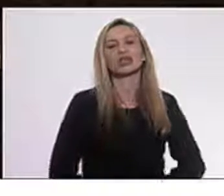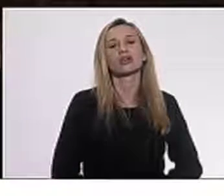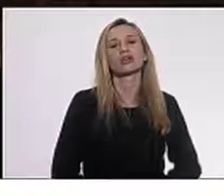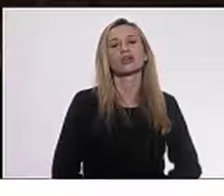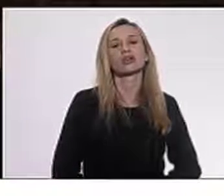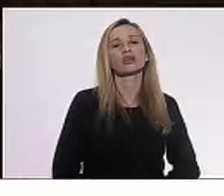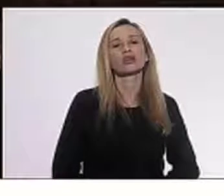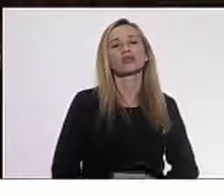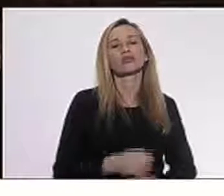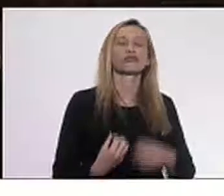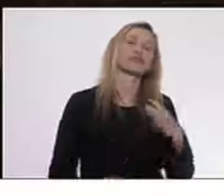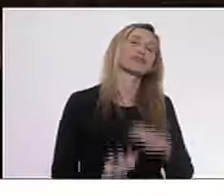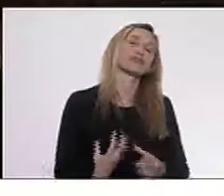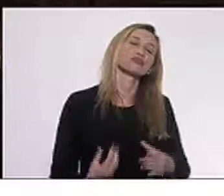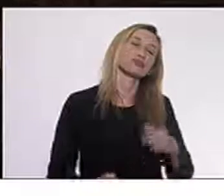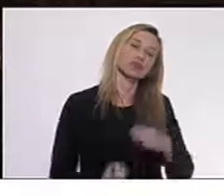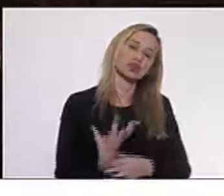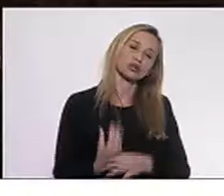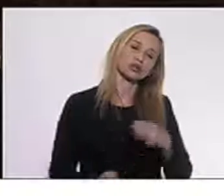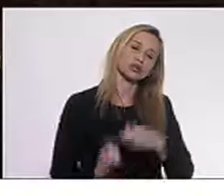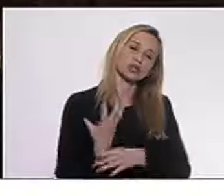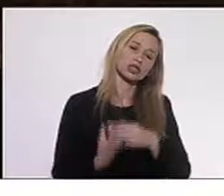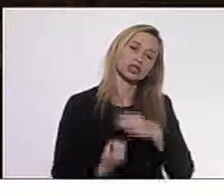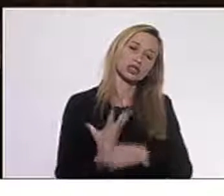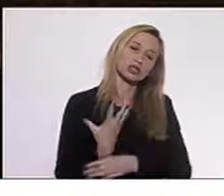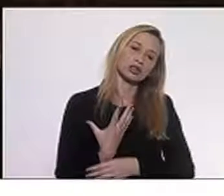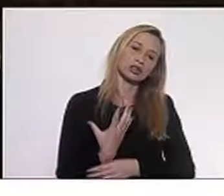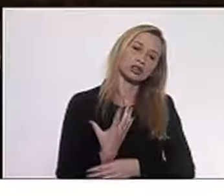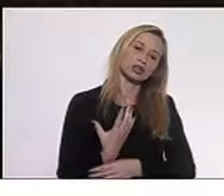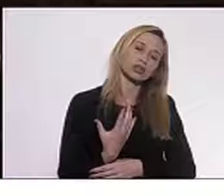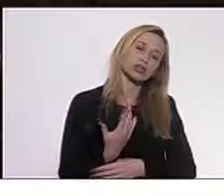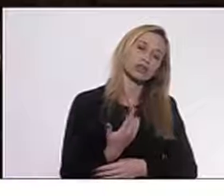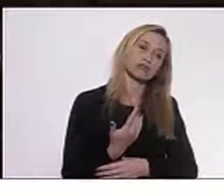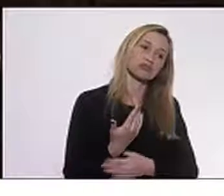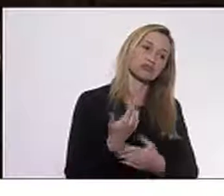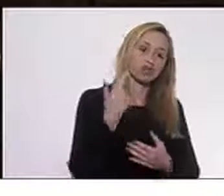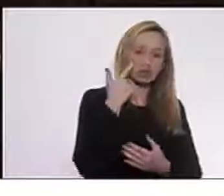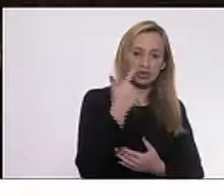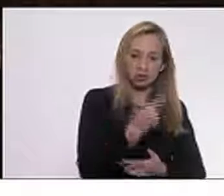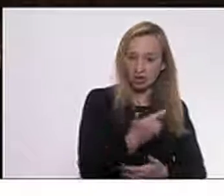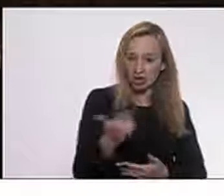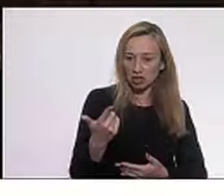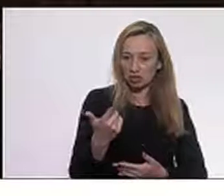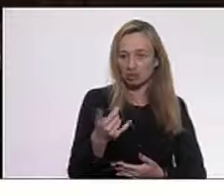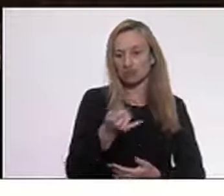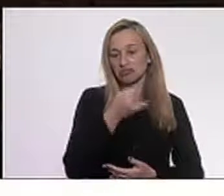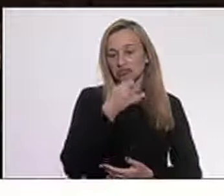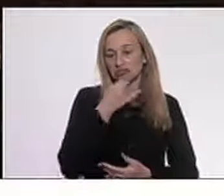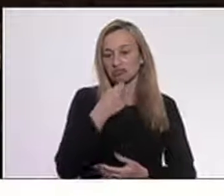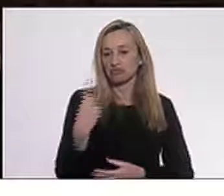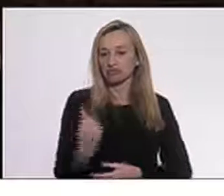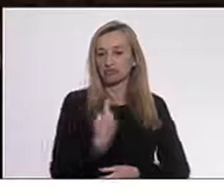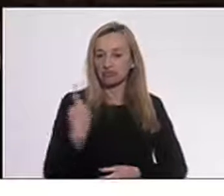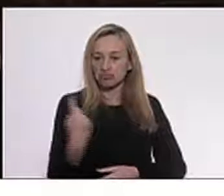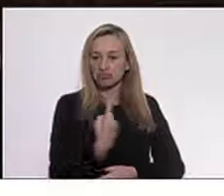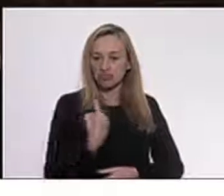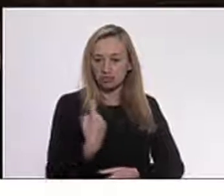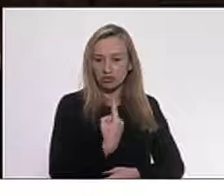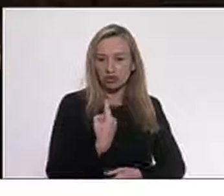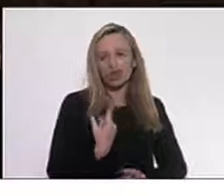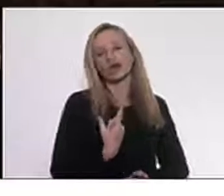que vão produzindo esse cenário dramático de isolação,